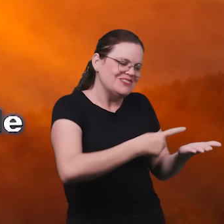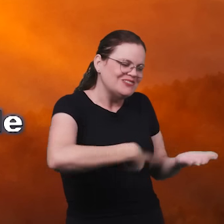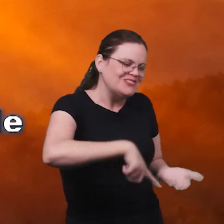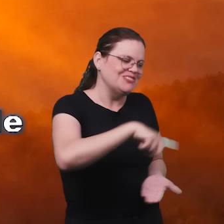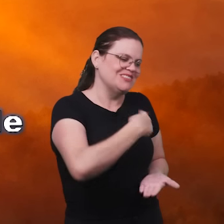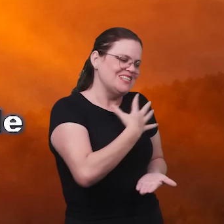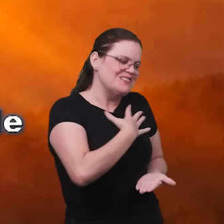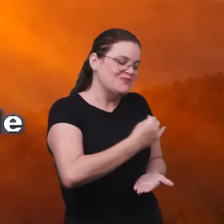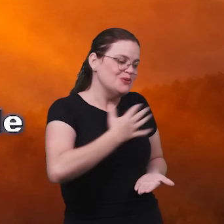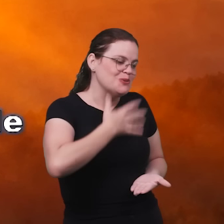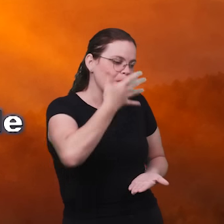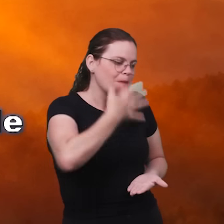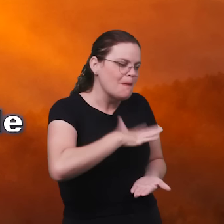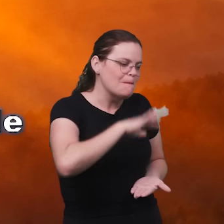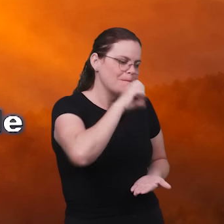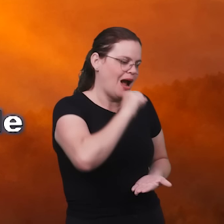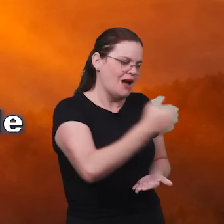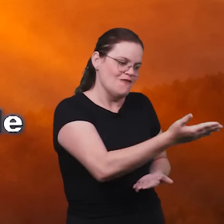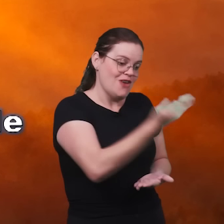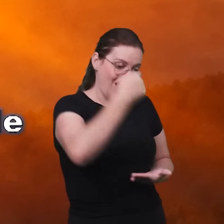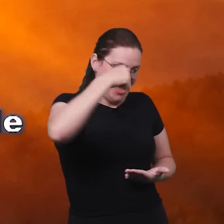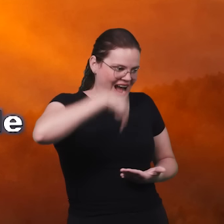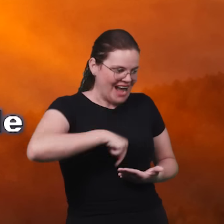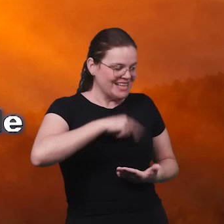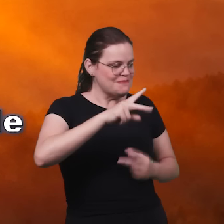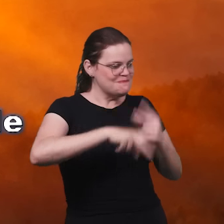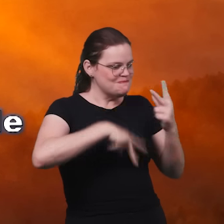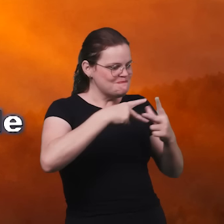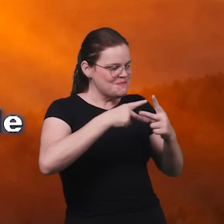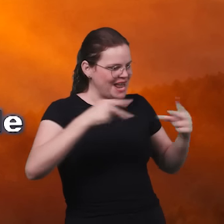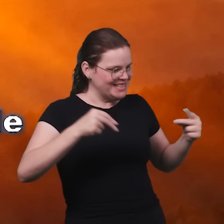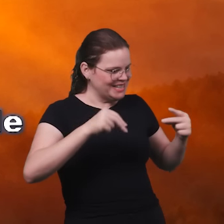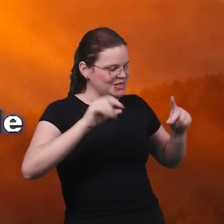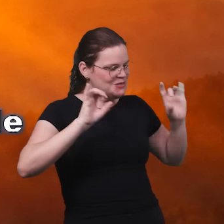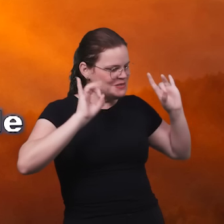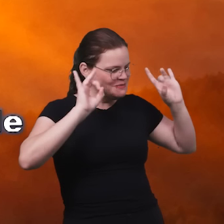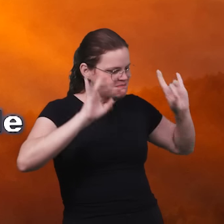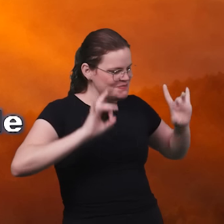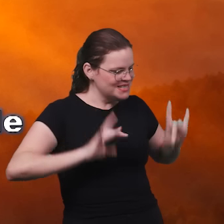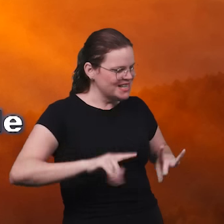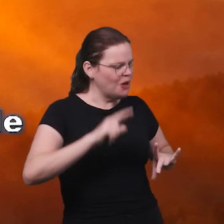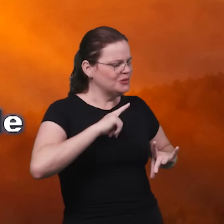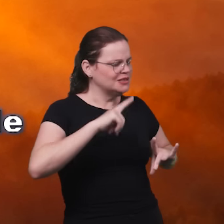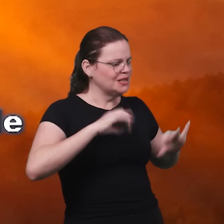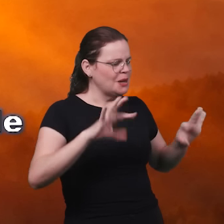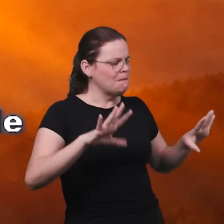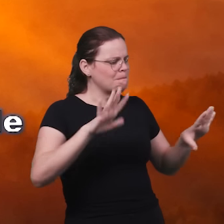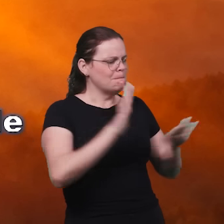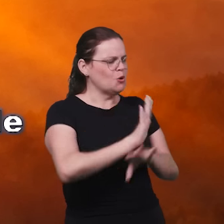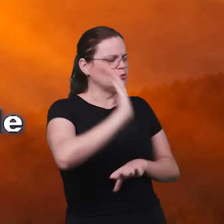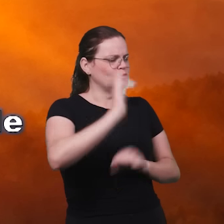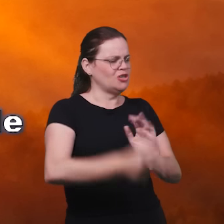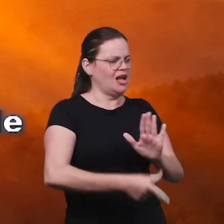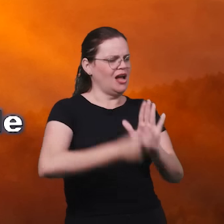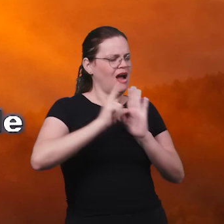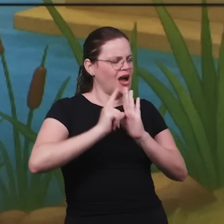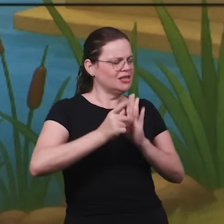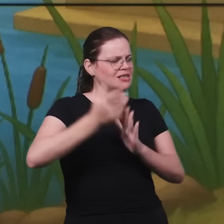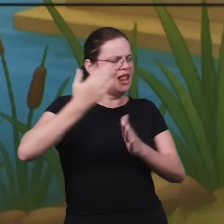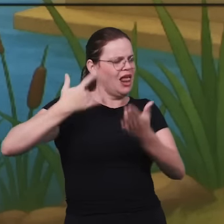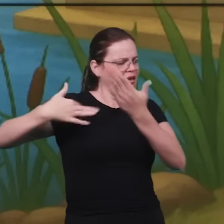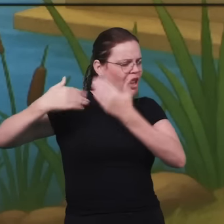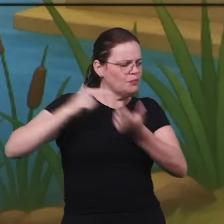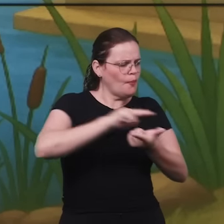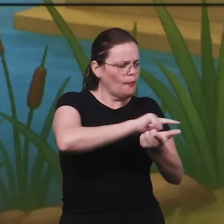Pai, possuí por herança o reino que vos está preparado desde a fundação do mundo.